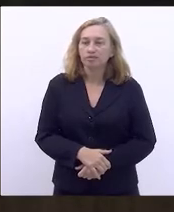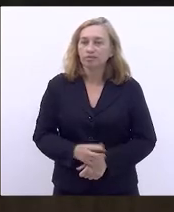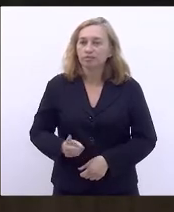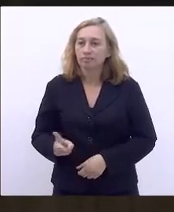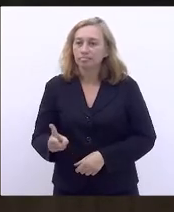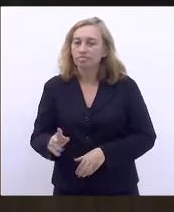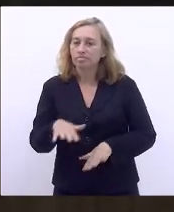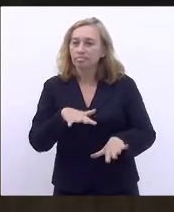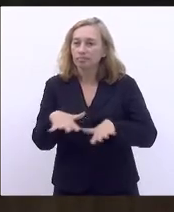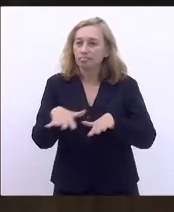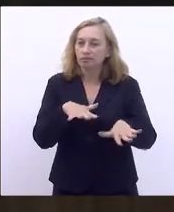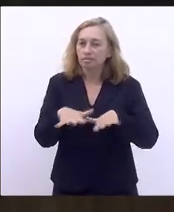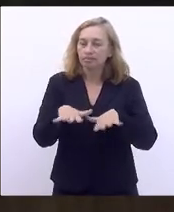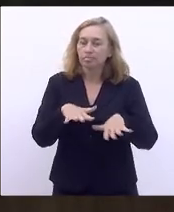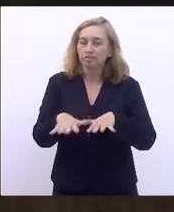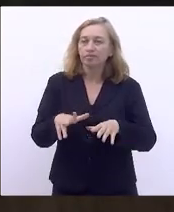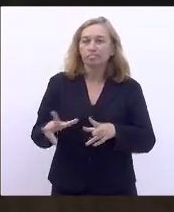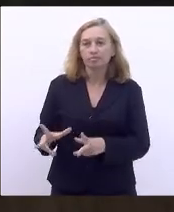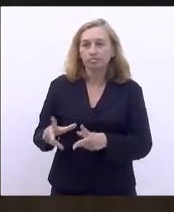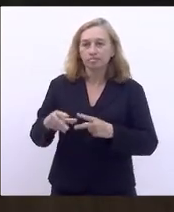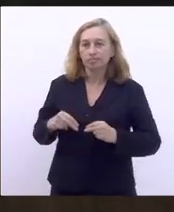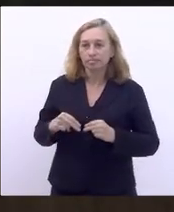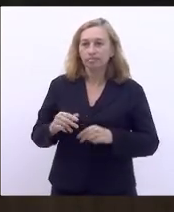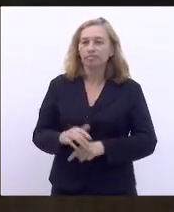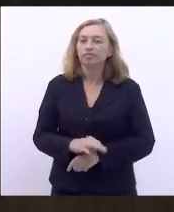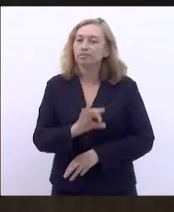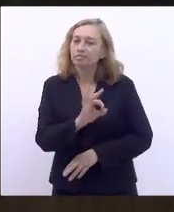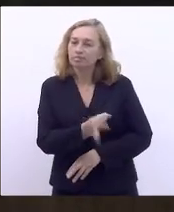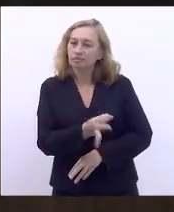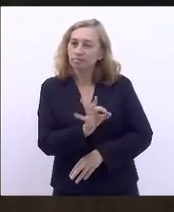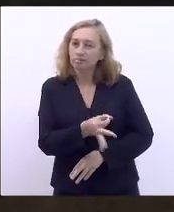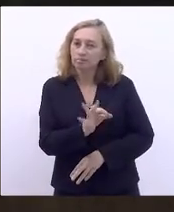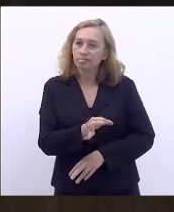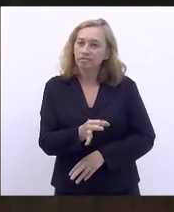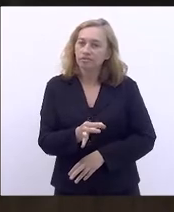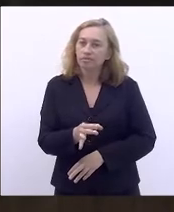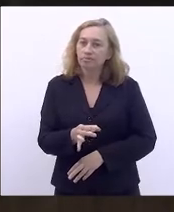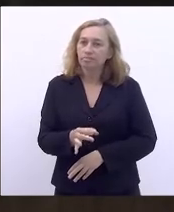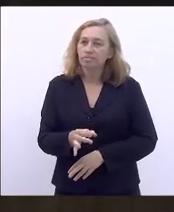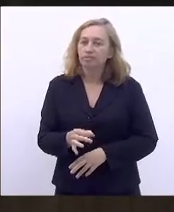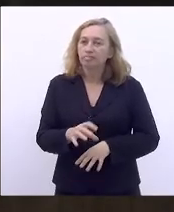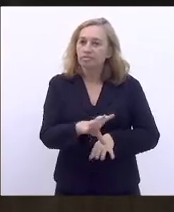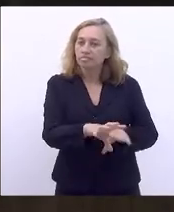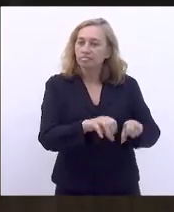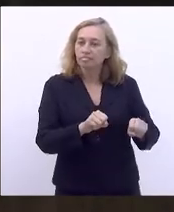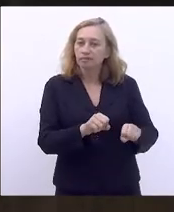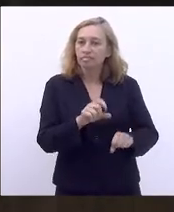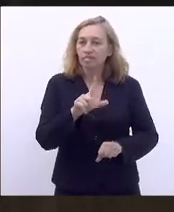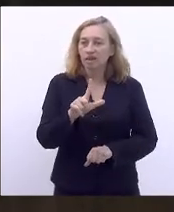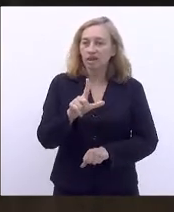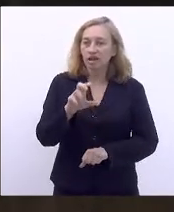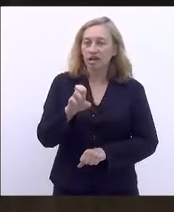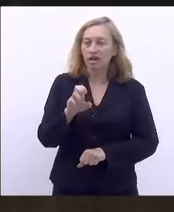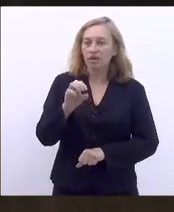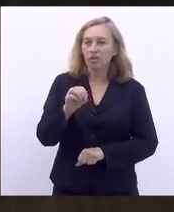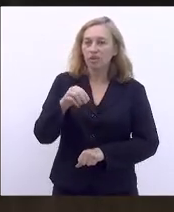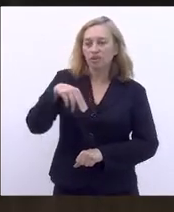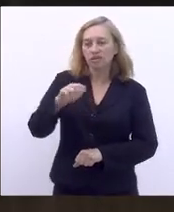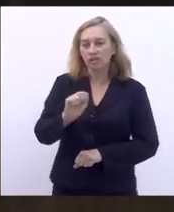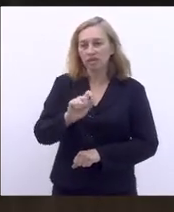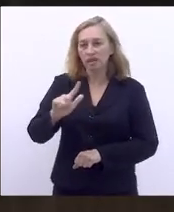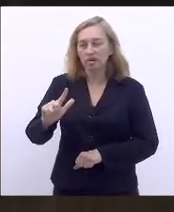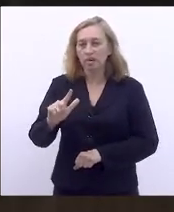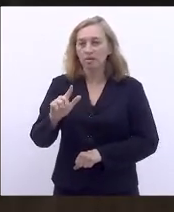movimento merece exatamente o diploma Leonel Brizola, que